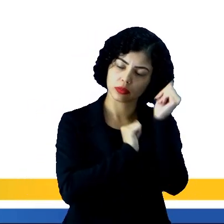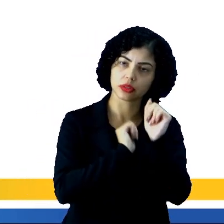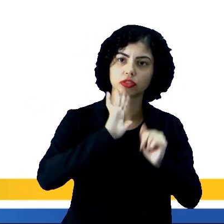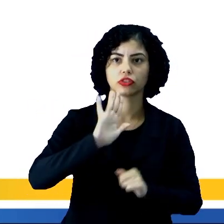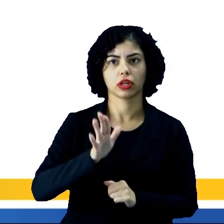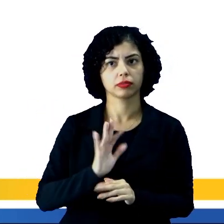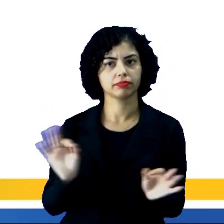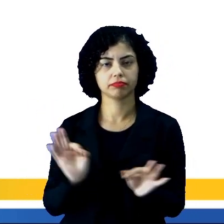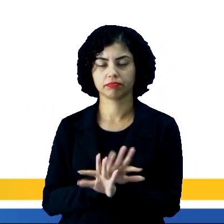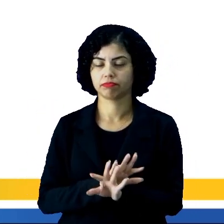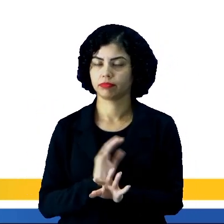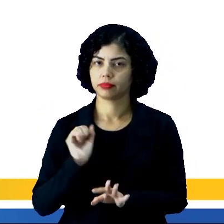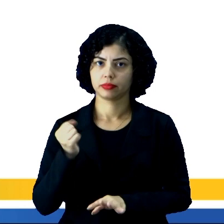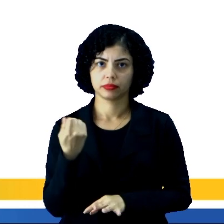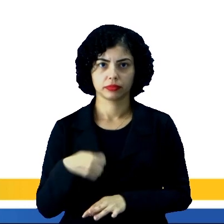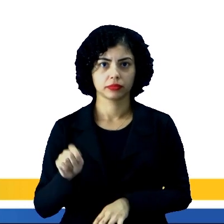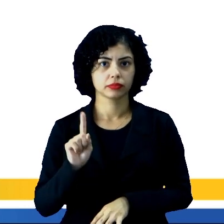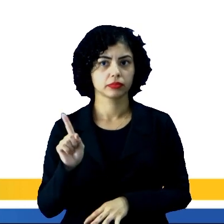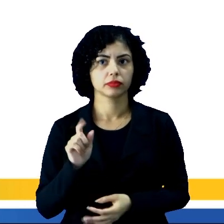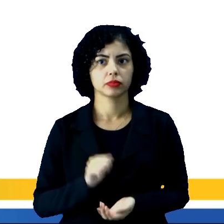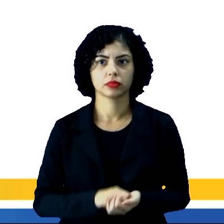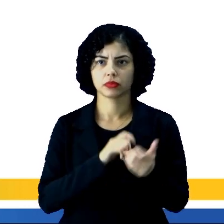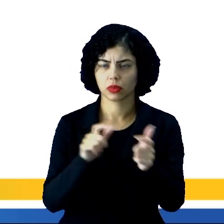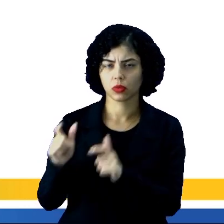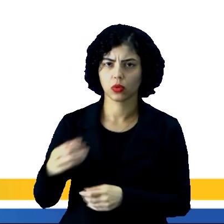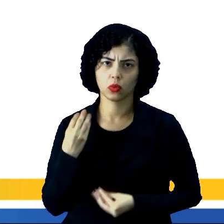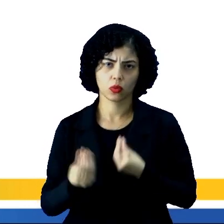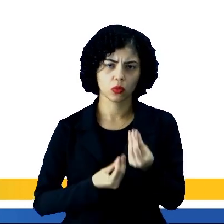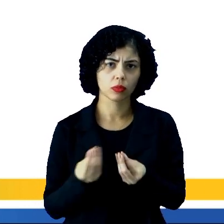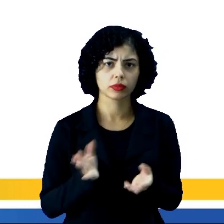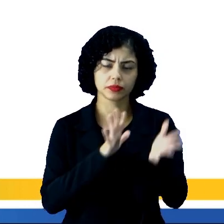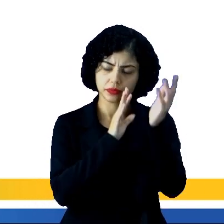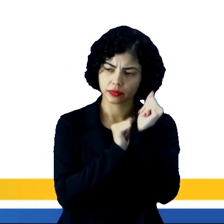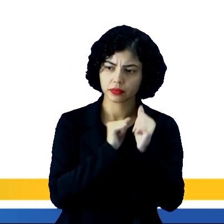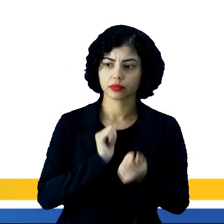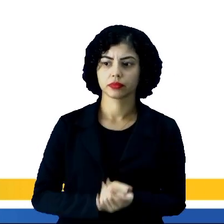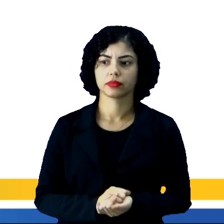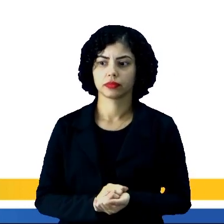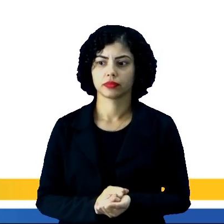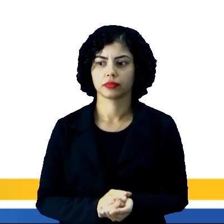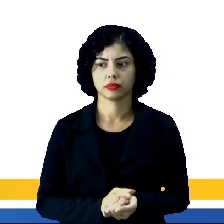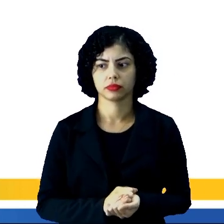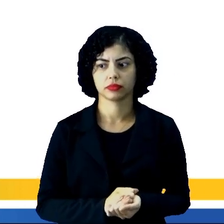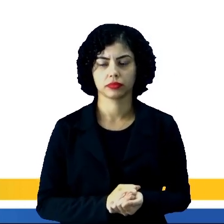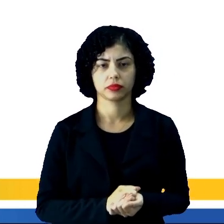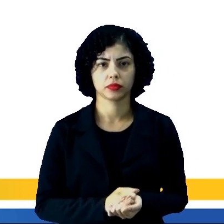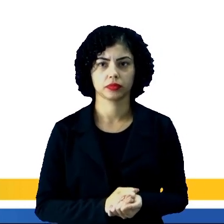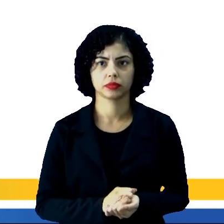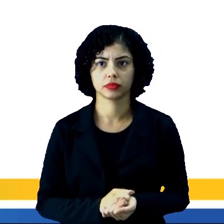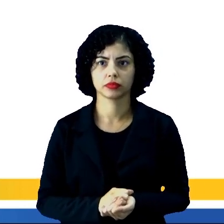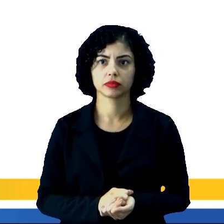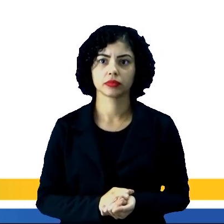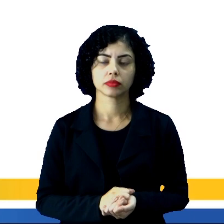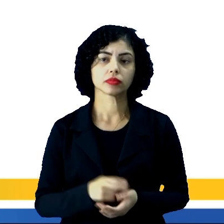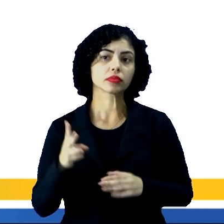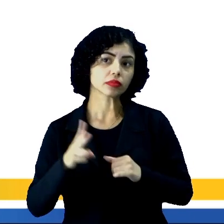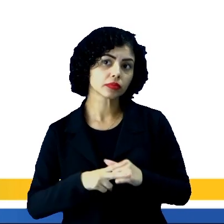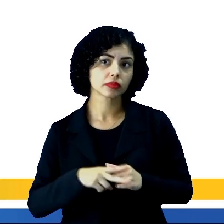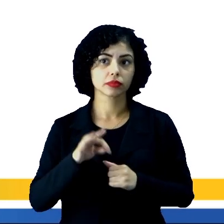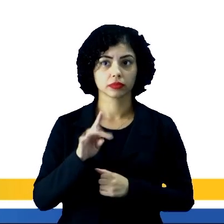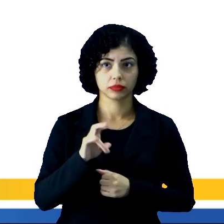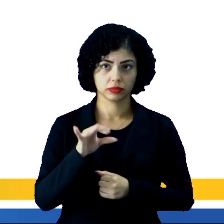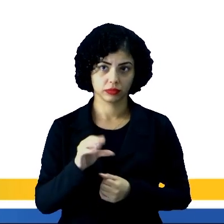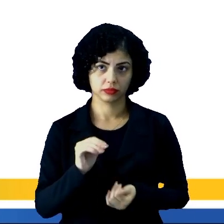dorme já é o suficiente não precisa dizer onde ela dorme como ela dorme né sairia ele é uma informação adicionais por isso que o verbo